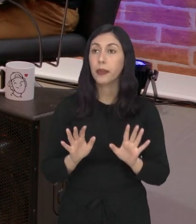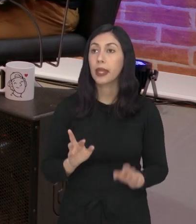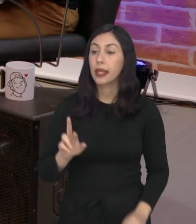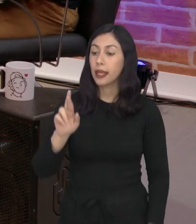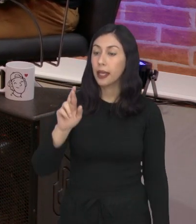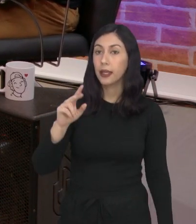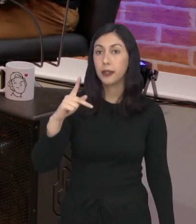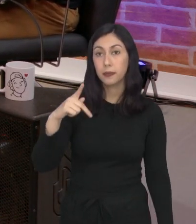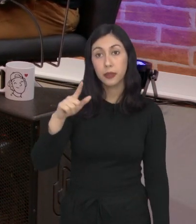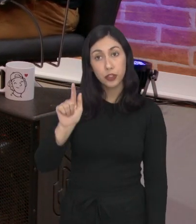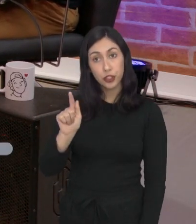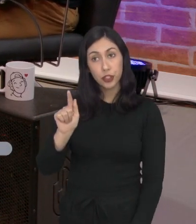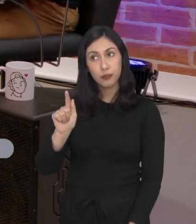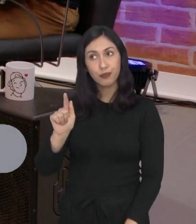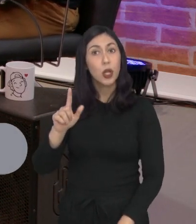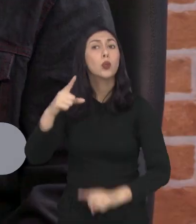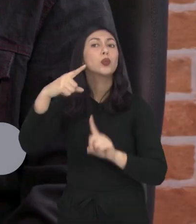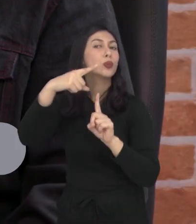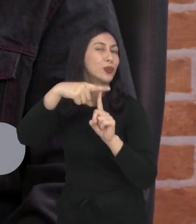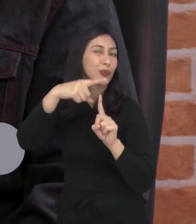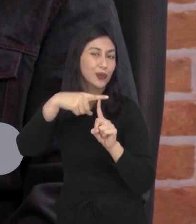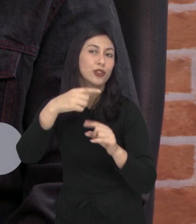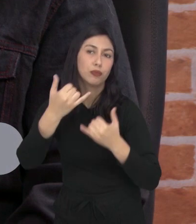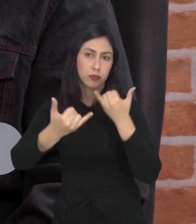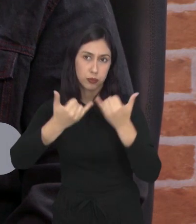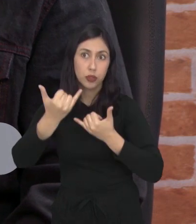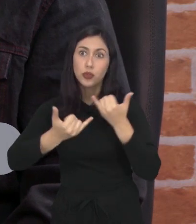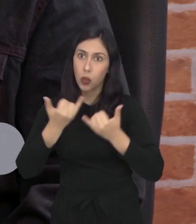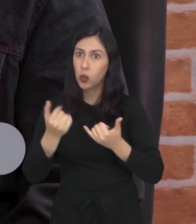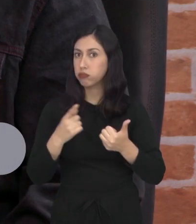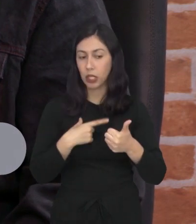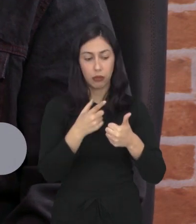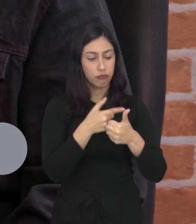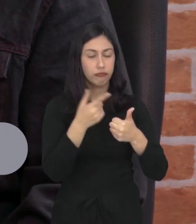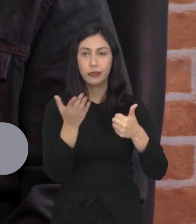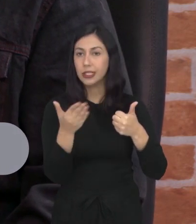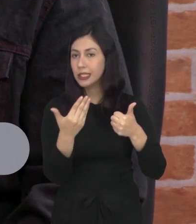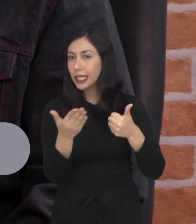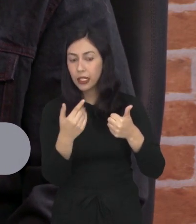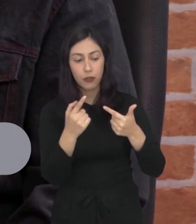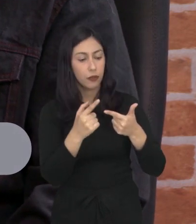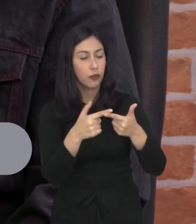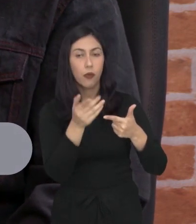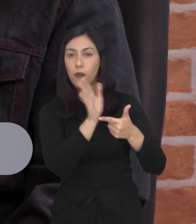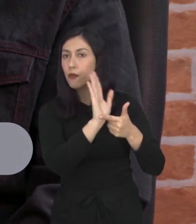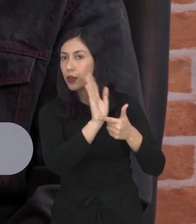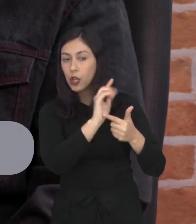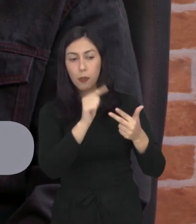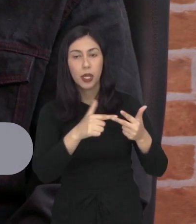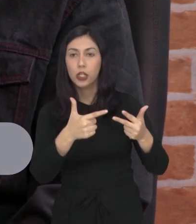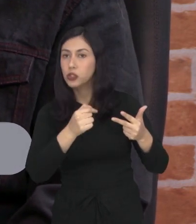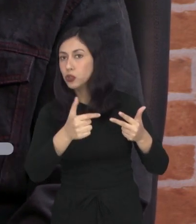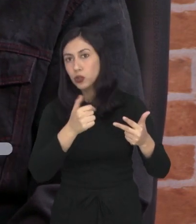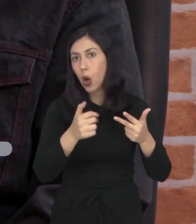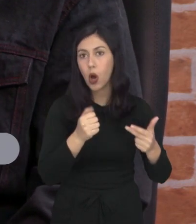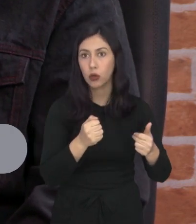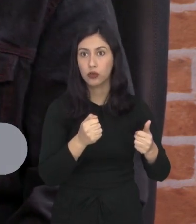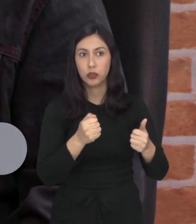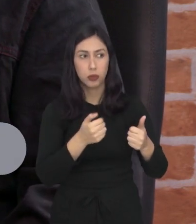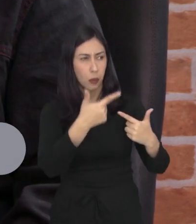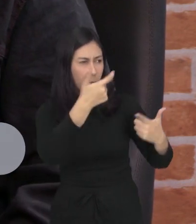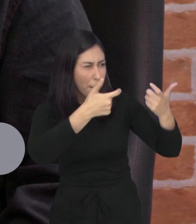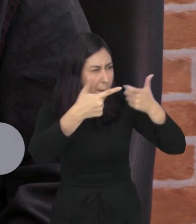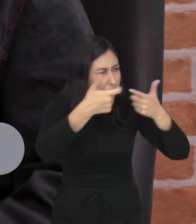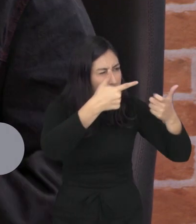RPG como uma categoria. Assim como existem filmes, livros e jogos de ação, existem livros e jogos